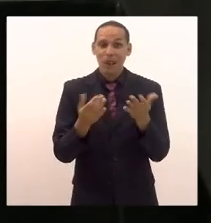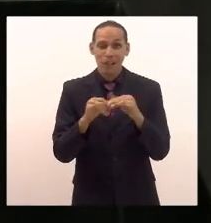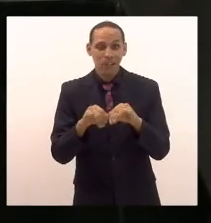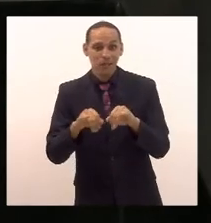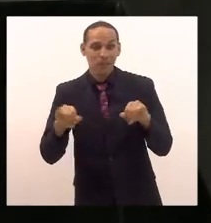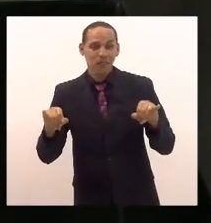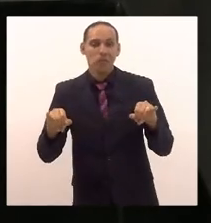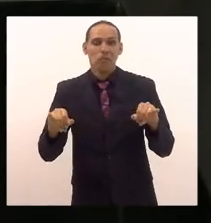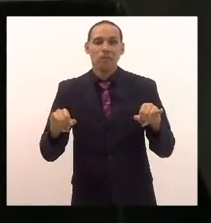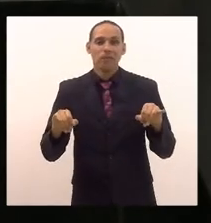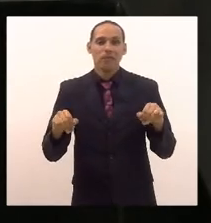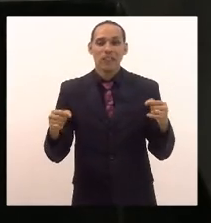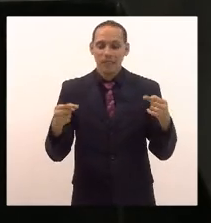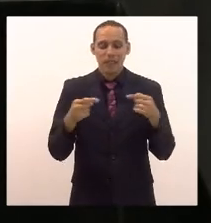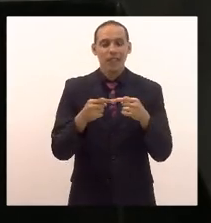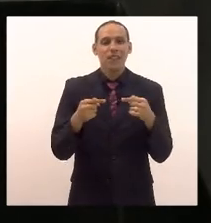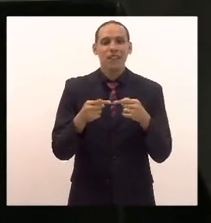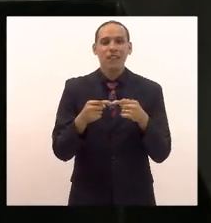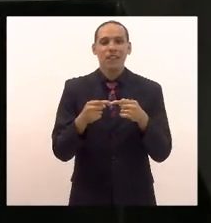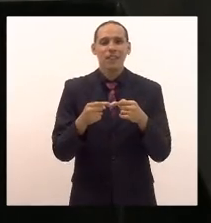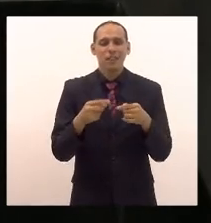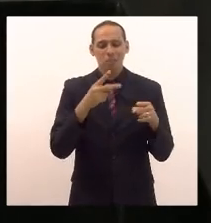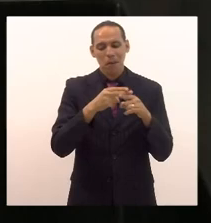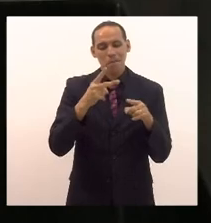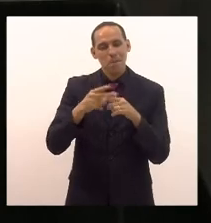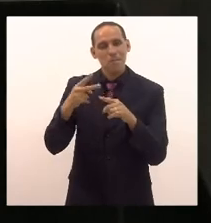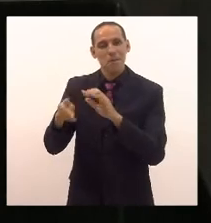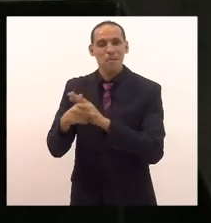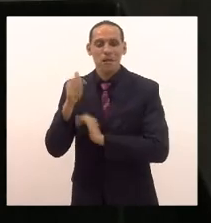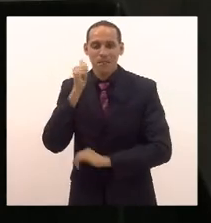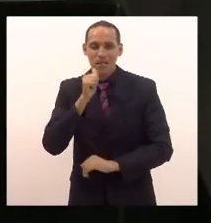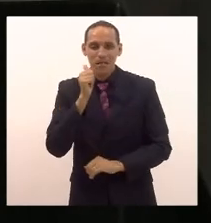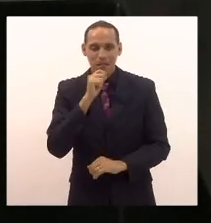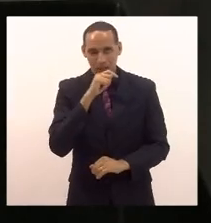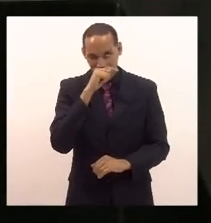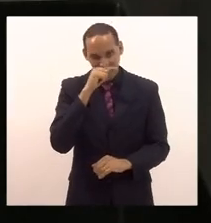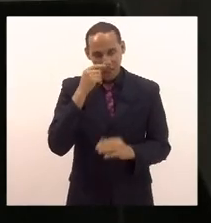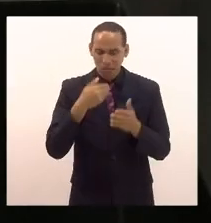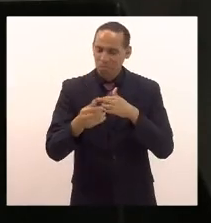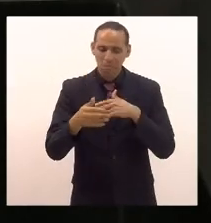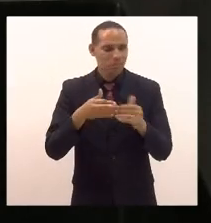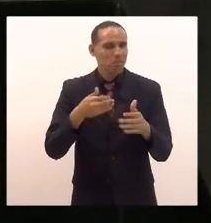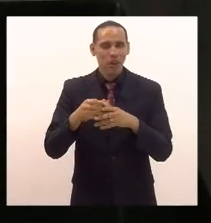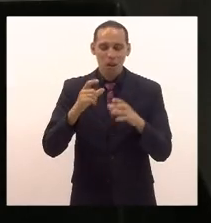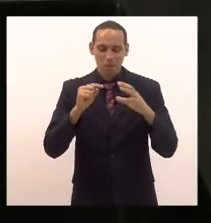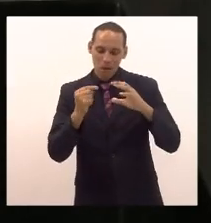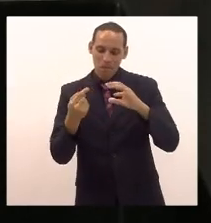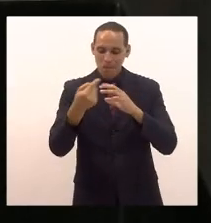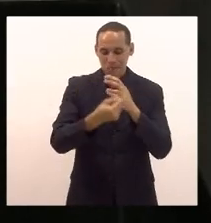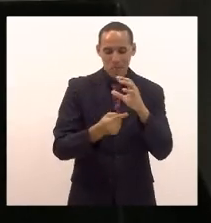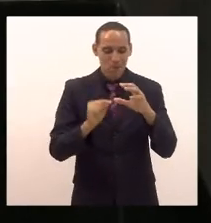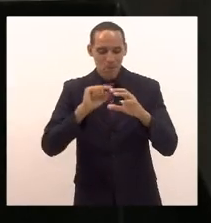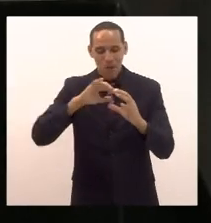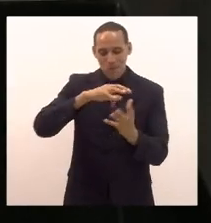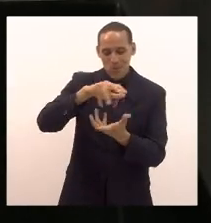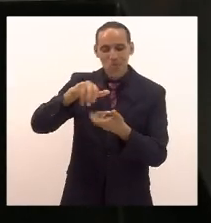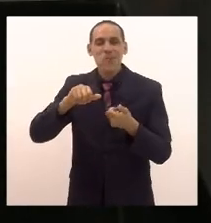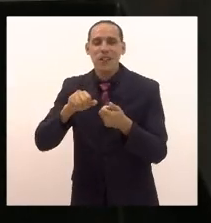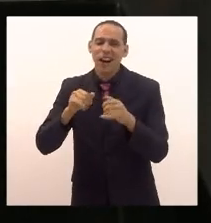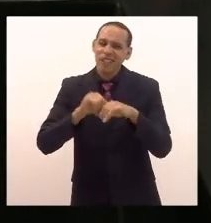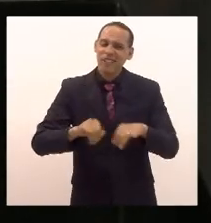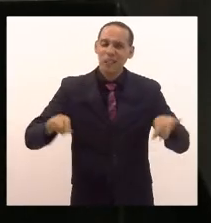notícias que dizem respeito a conquistas femininas seja em que ponto do planeta for elas devem ser